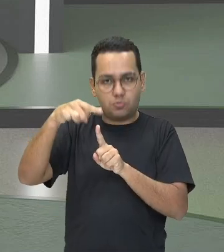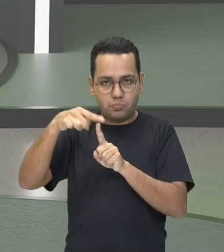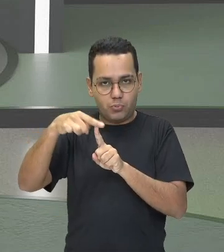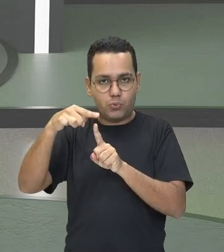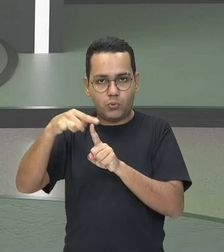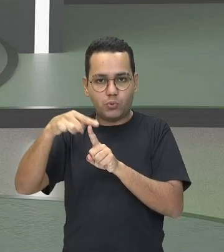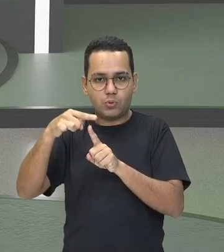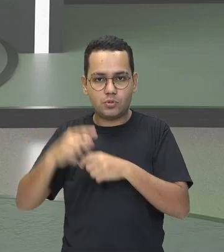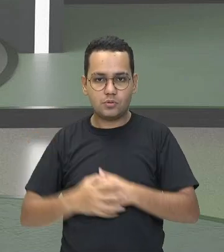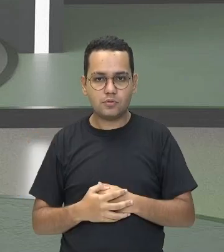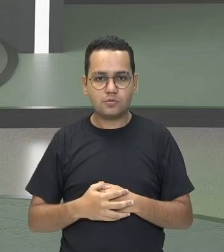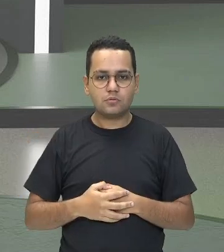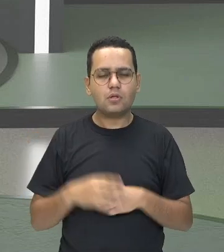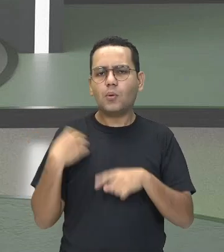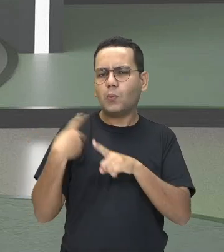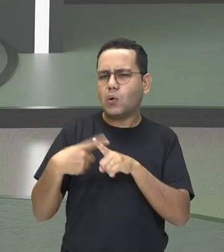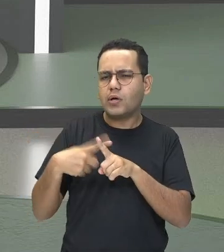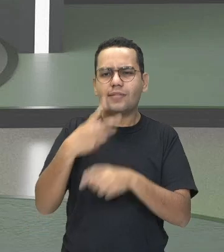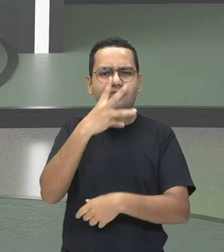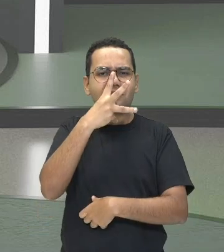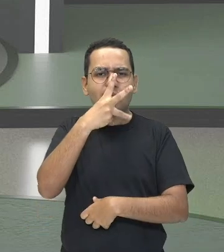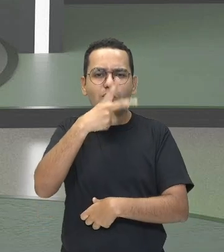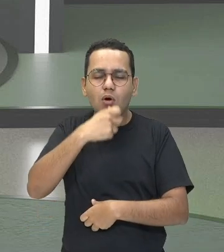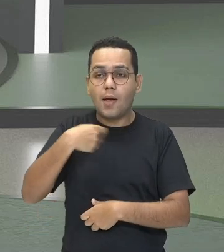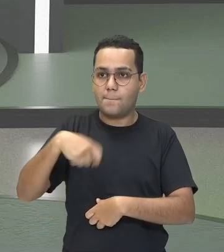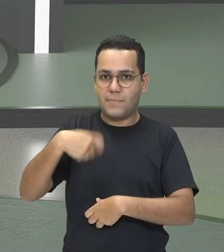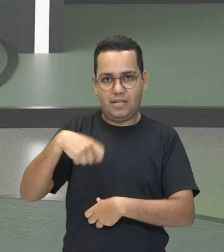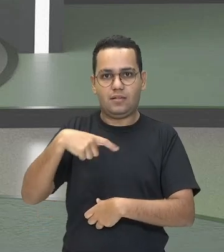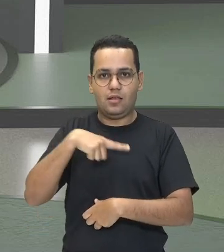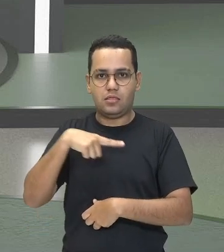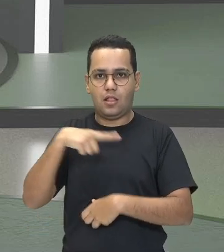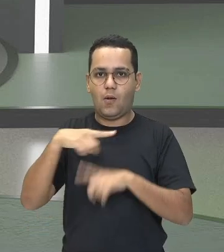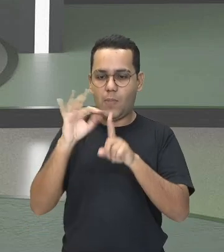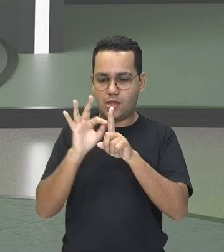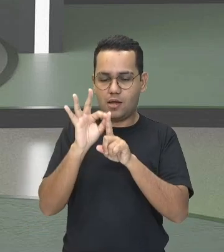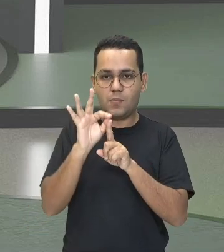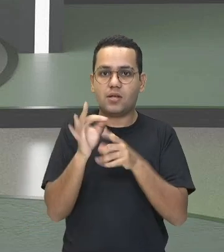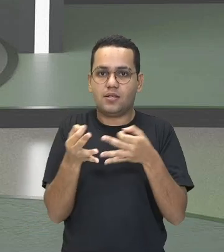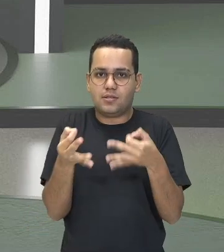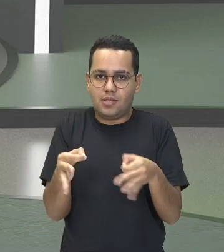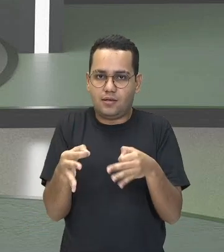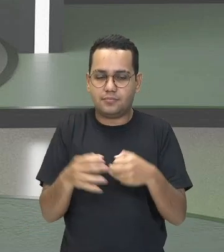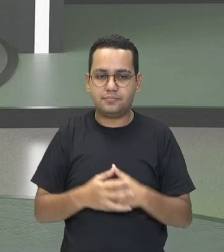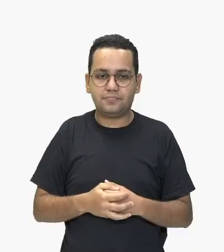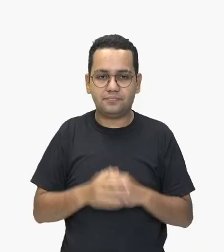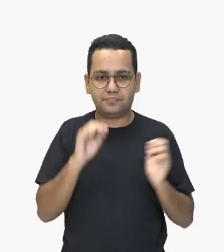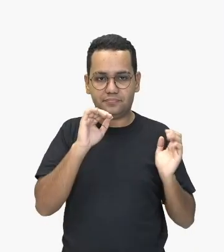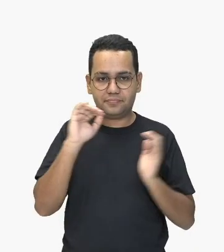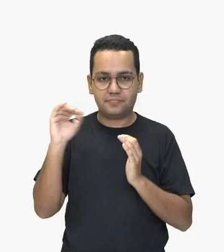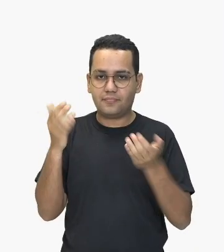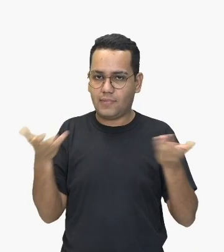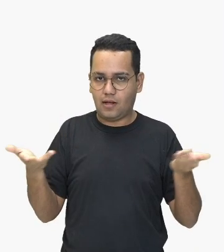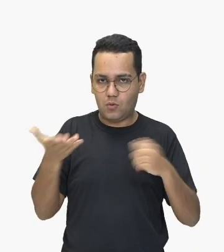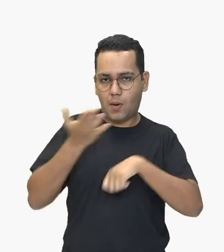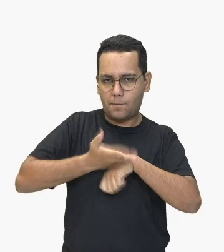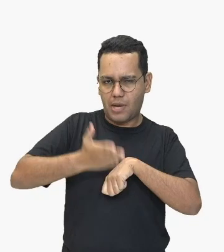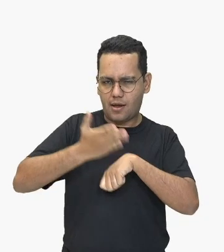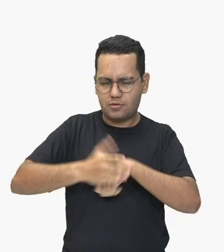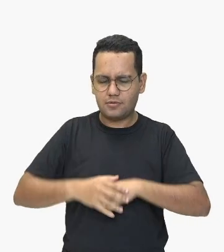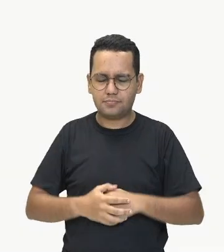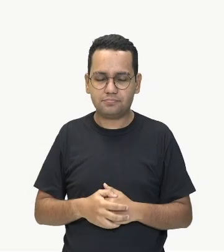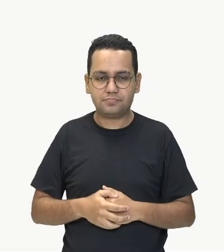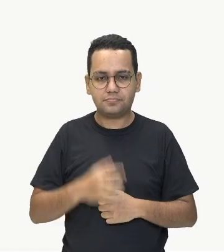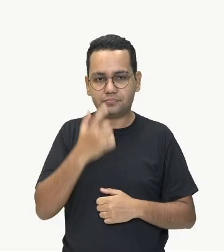às vezes porque precisa de uma temperatura específica para isso vamos ver uma aplicação para vocês entenderem direitinho